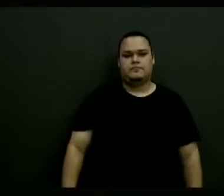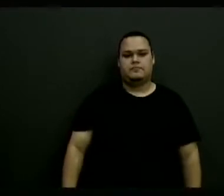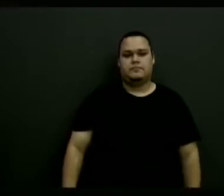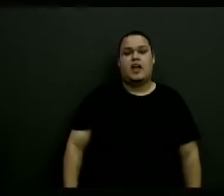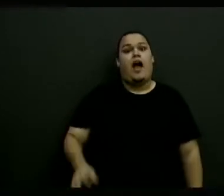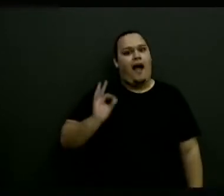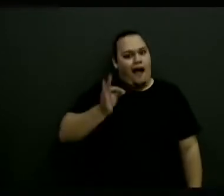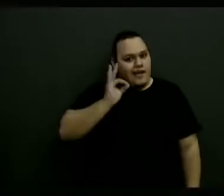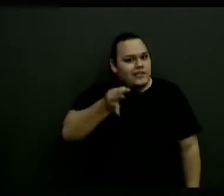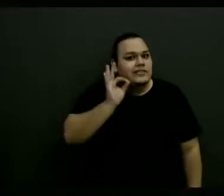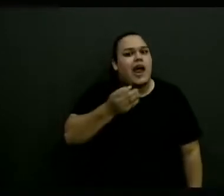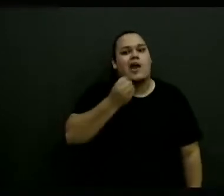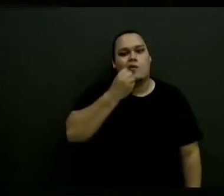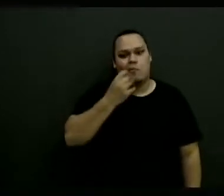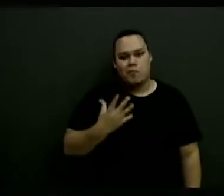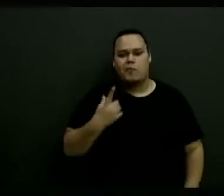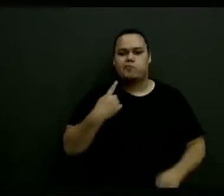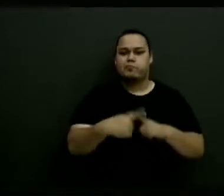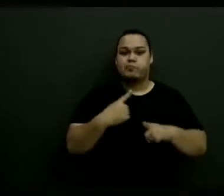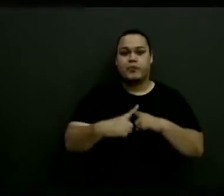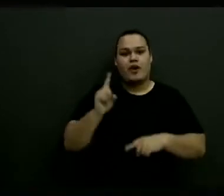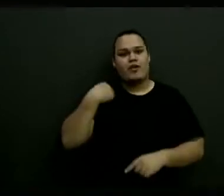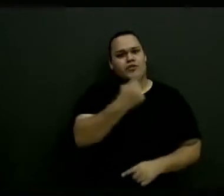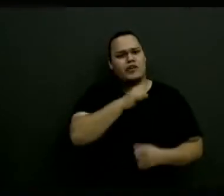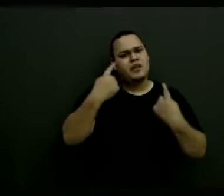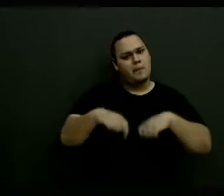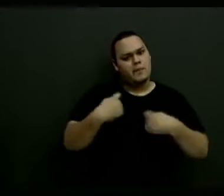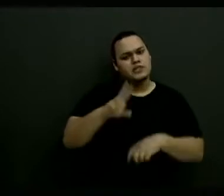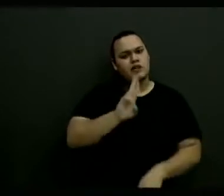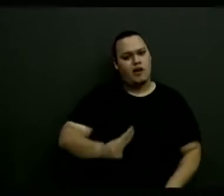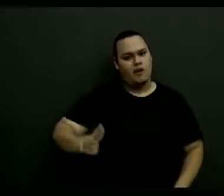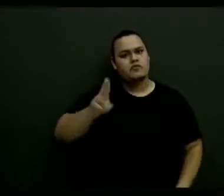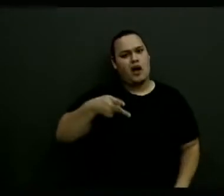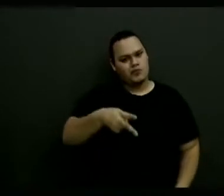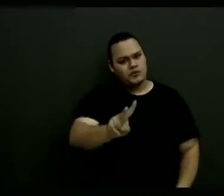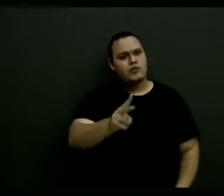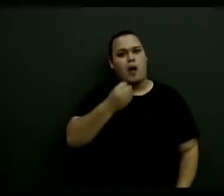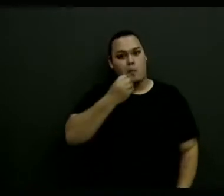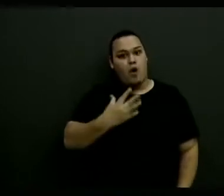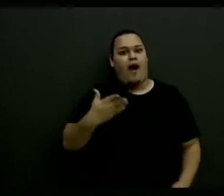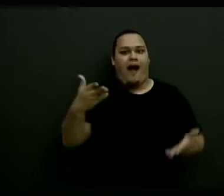É muito bom, definitivamente. Eu gostaria de aconselhar-lhes.